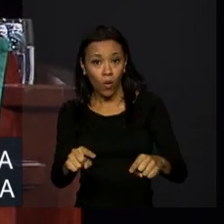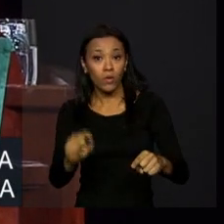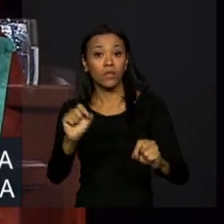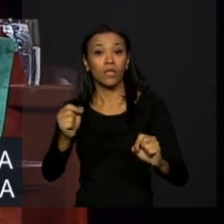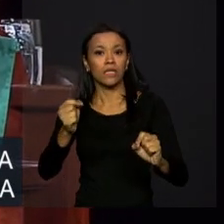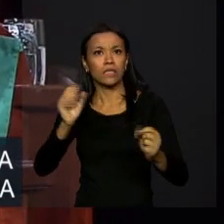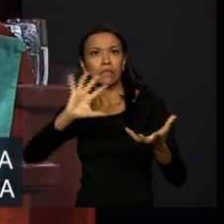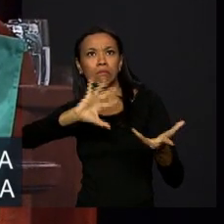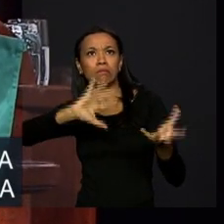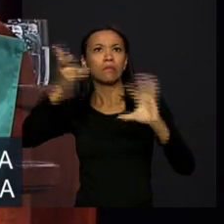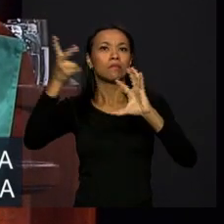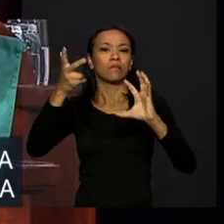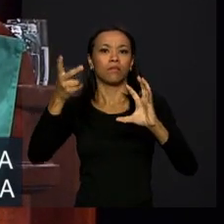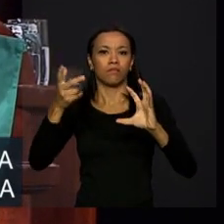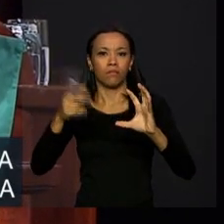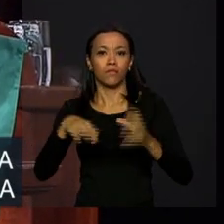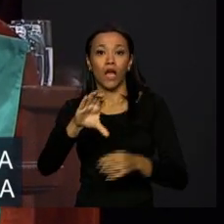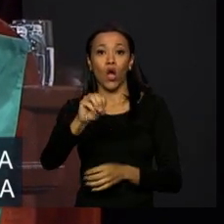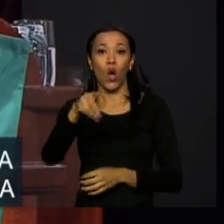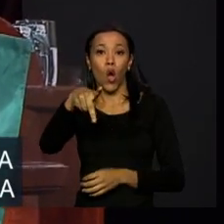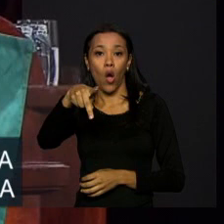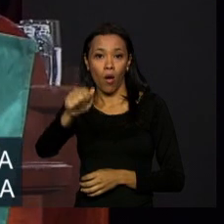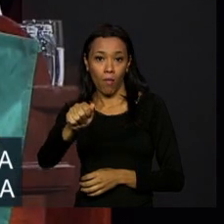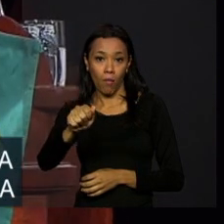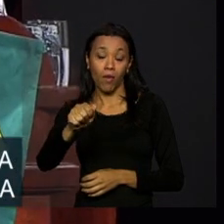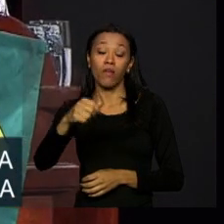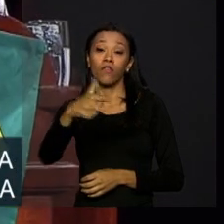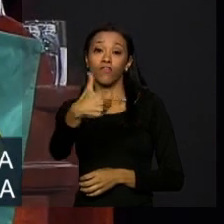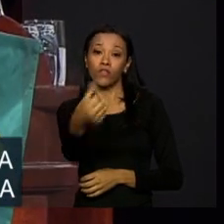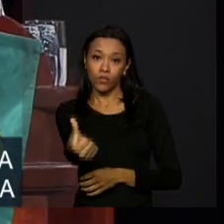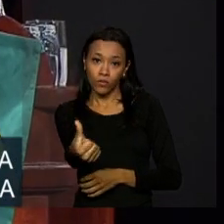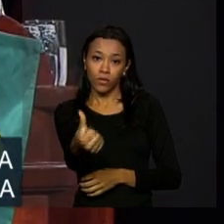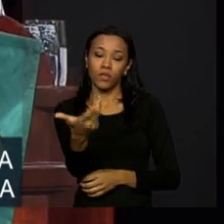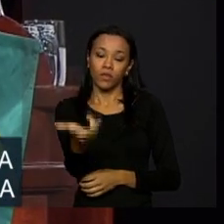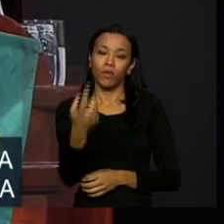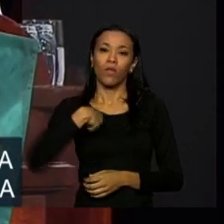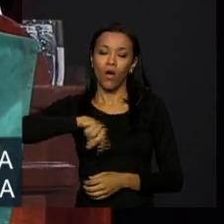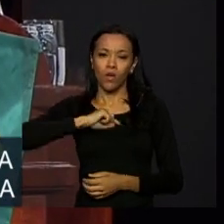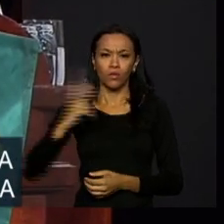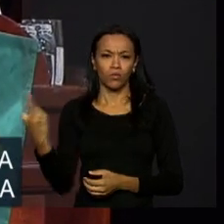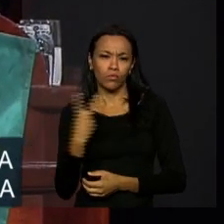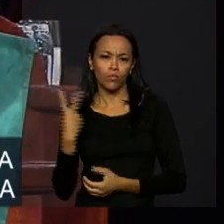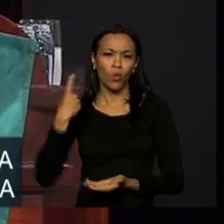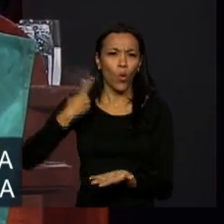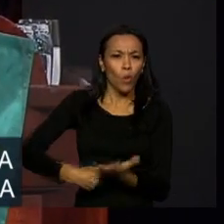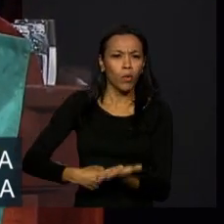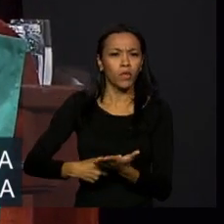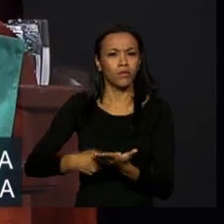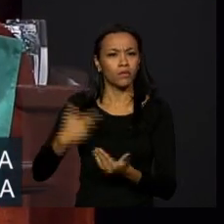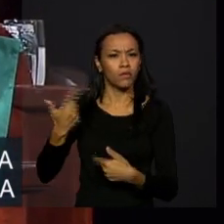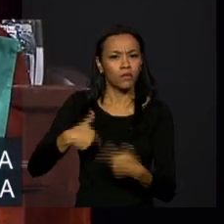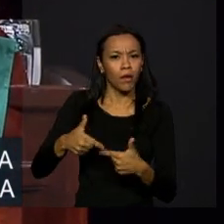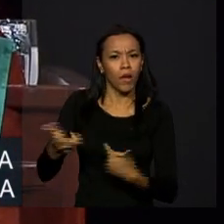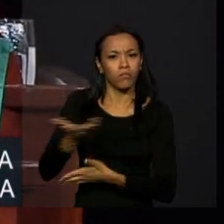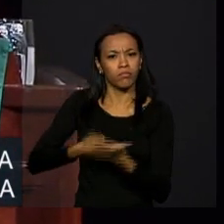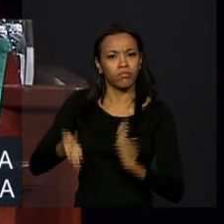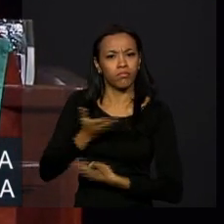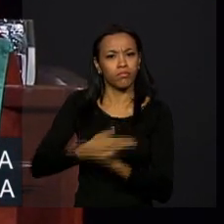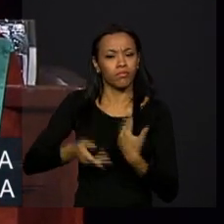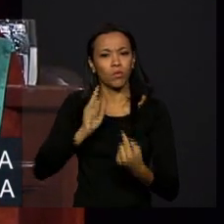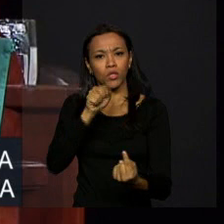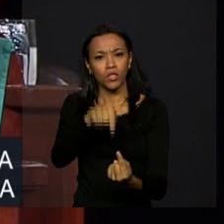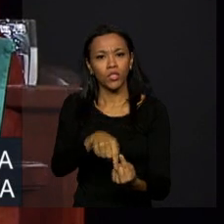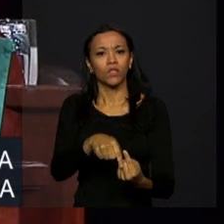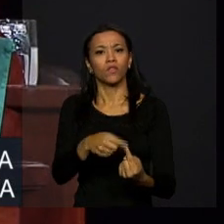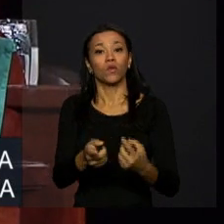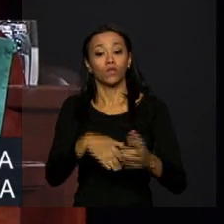na cop2 compartilhamos o compromisso de buscar o desenvolvimento econômico